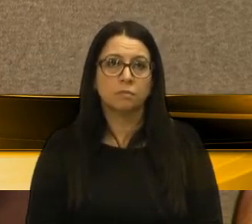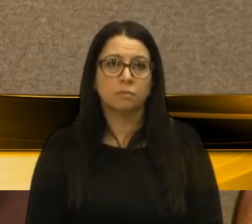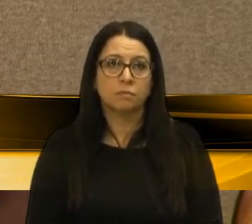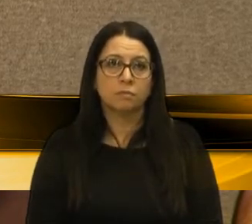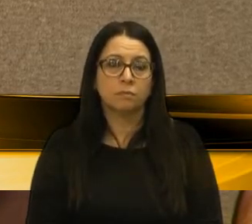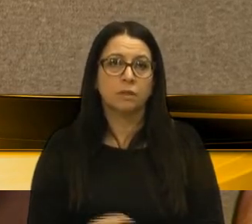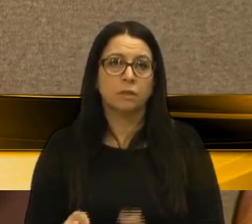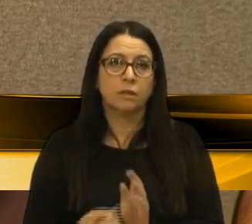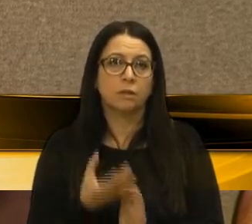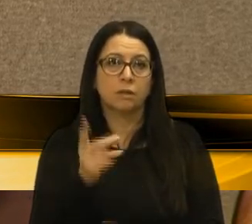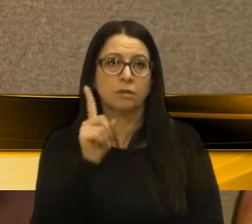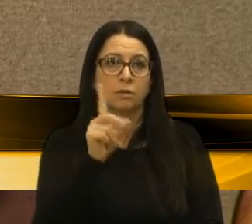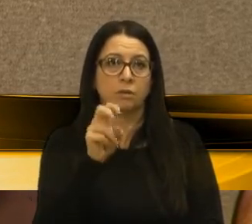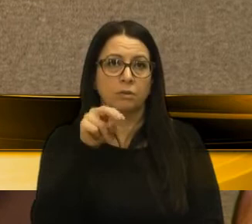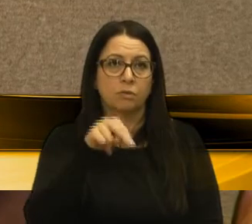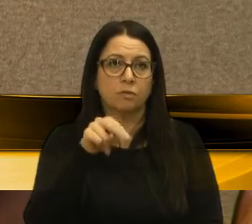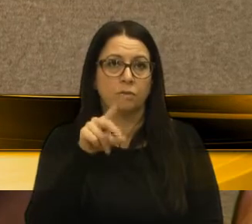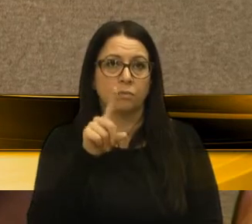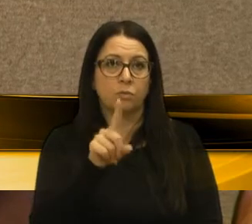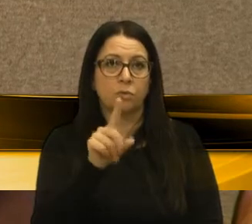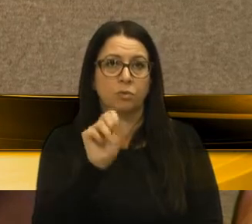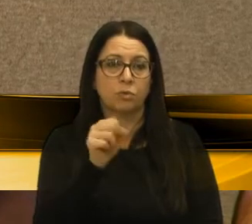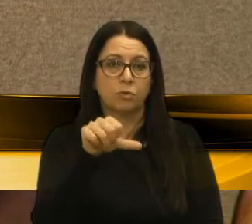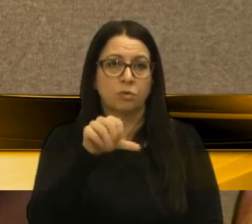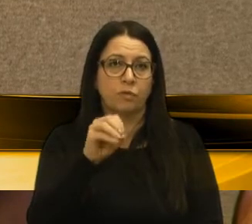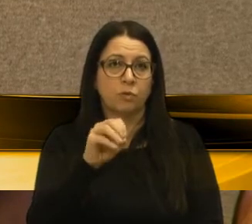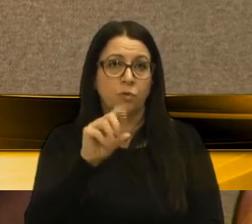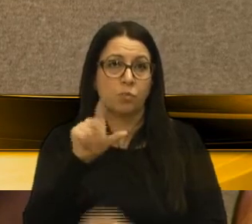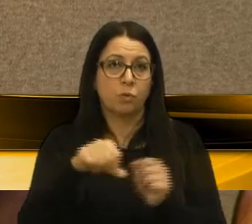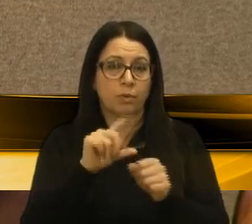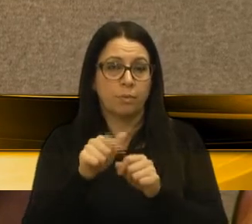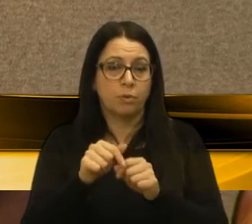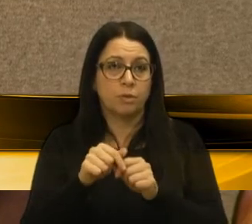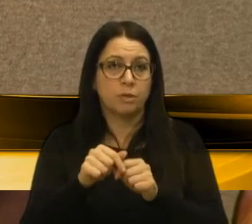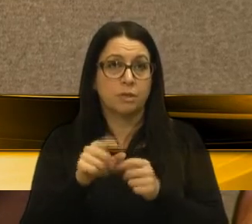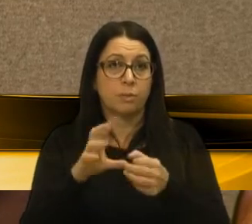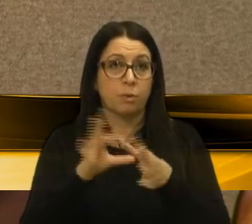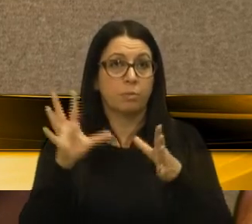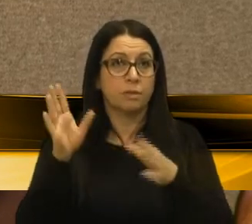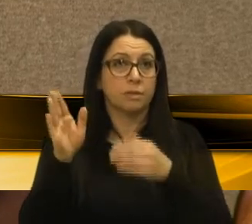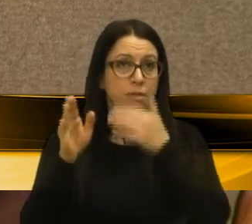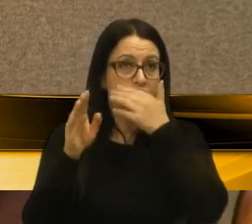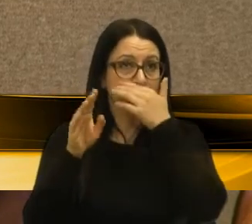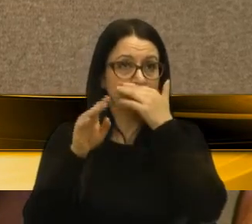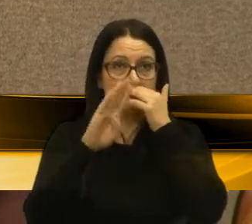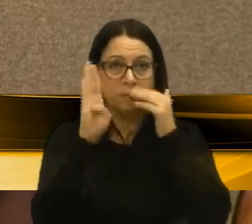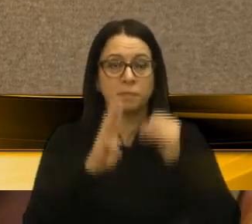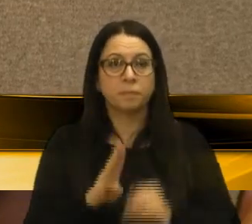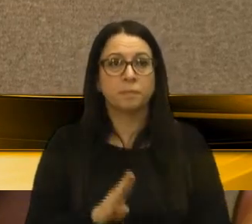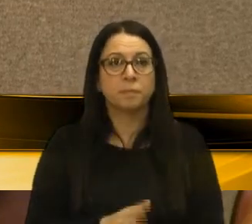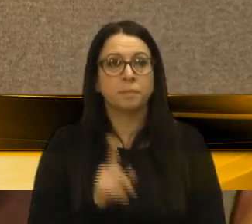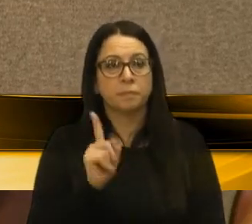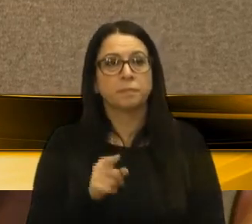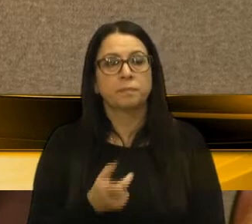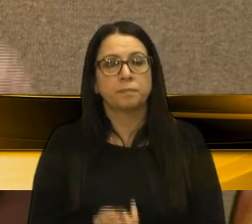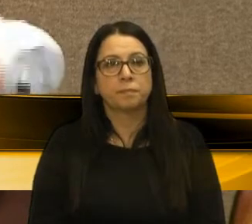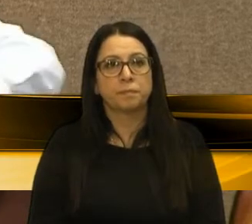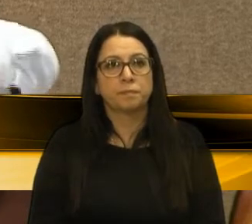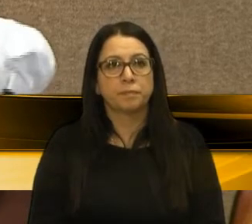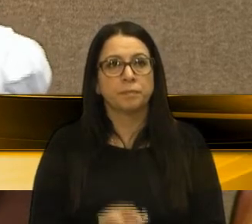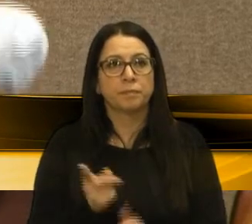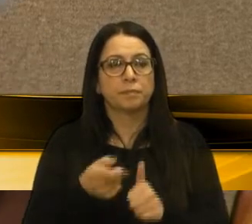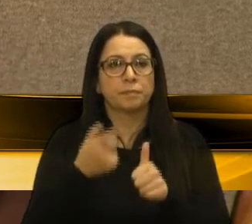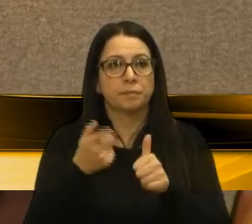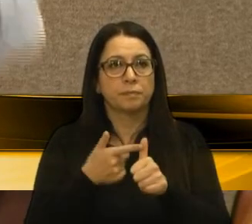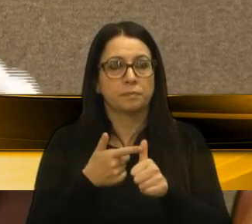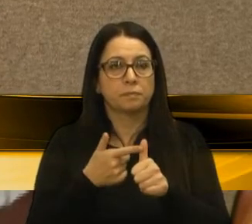criada em 15 de novembro de 1890, um ano depois da proclamação da República. E é a primeira